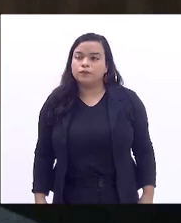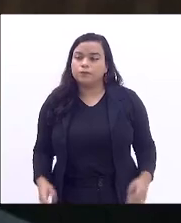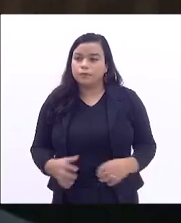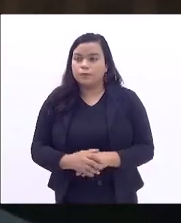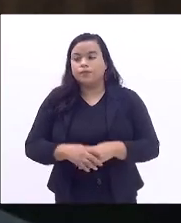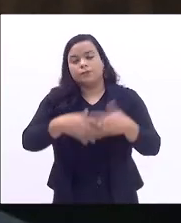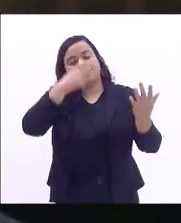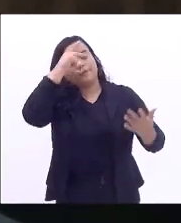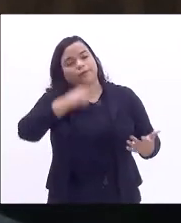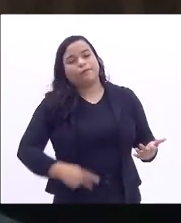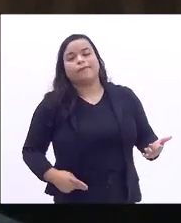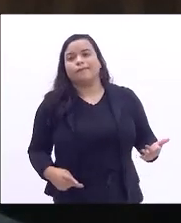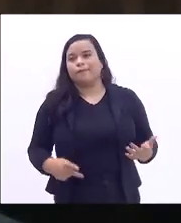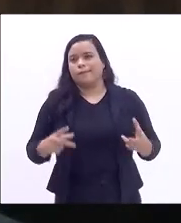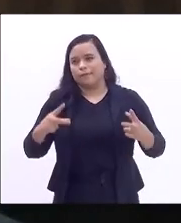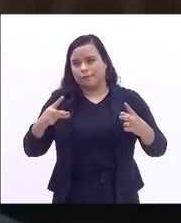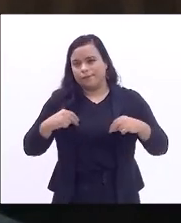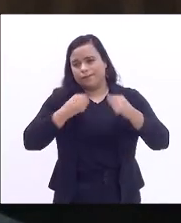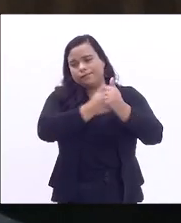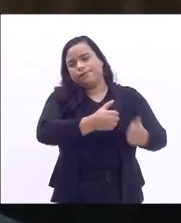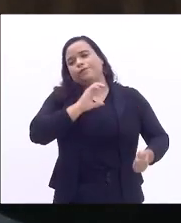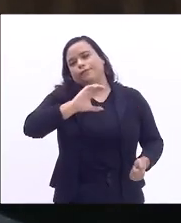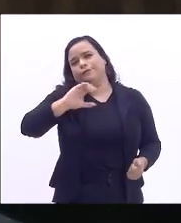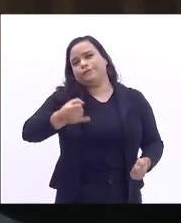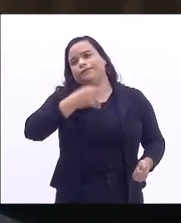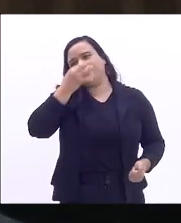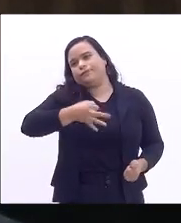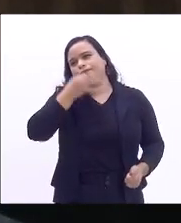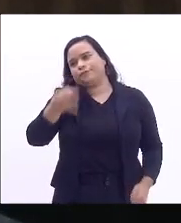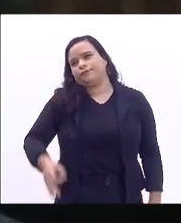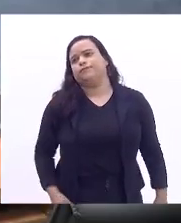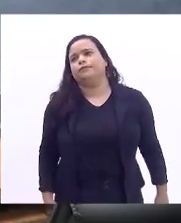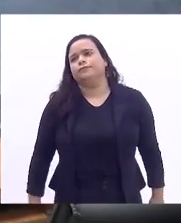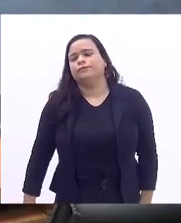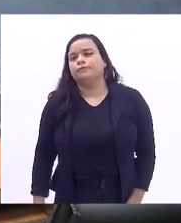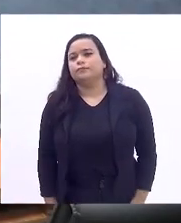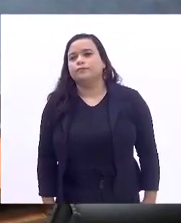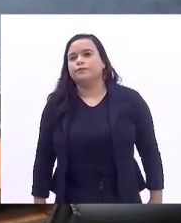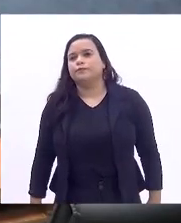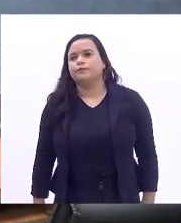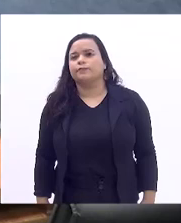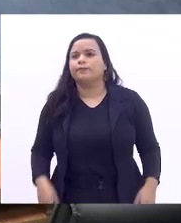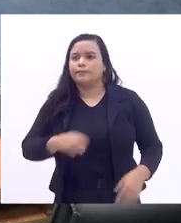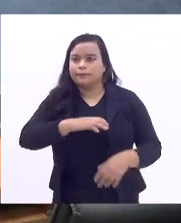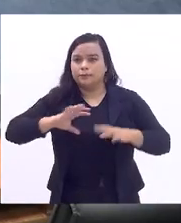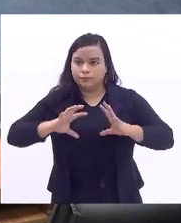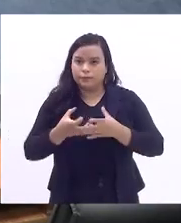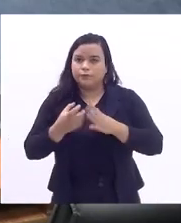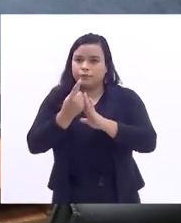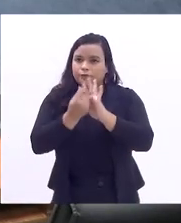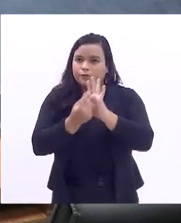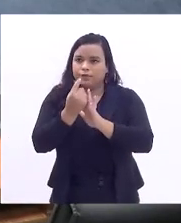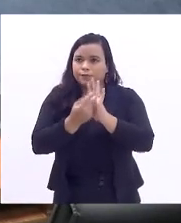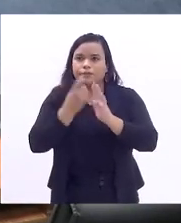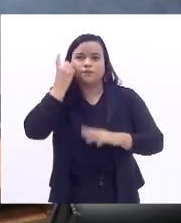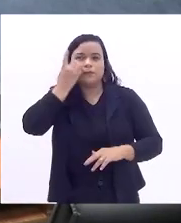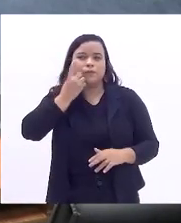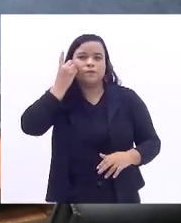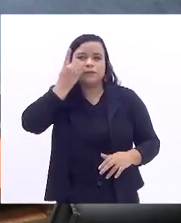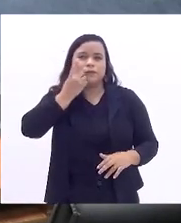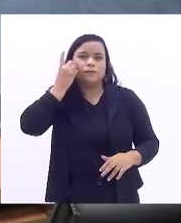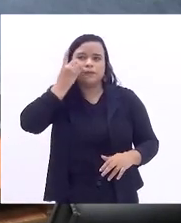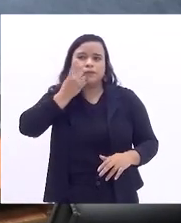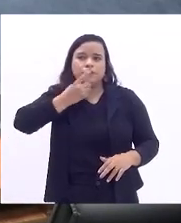o seu presente no mérito acompanhe para o céu da seção J pela comissão de orçamento Deputado